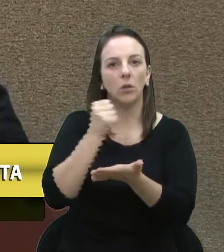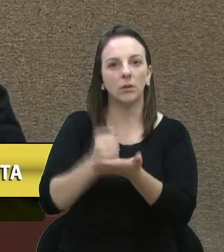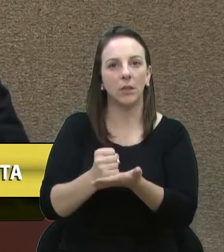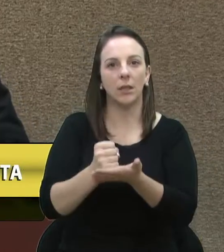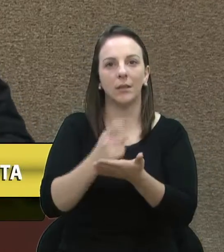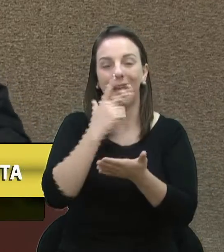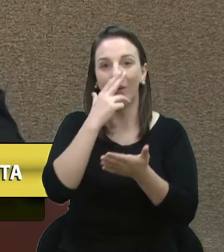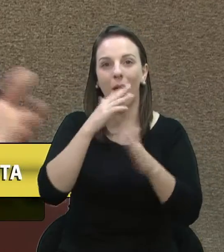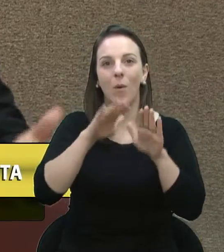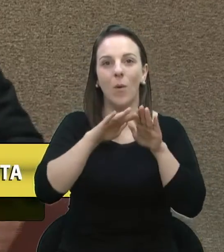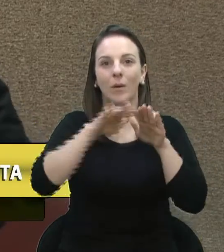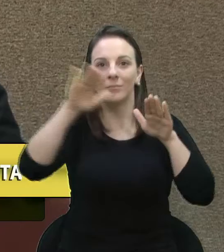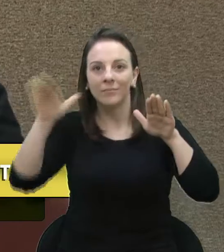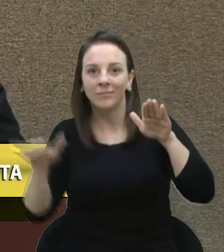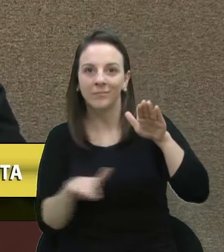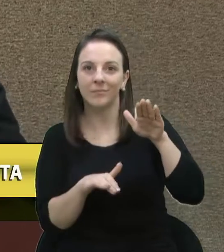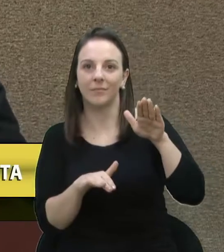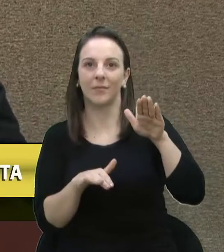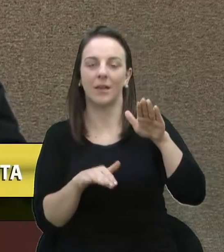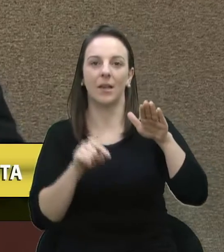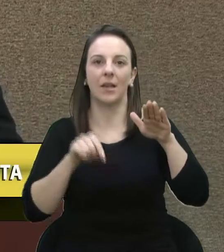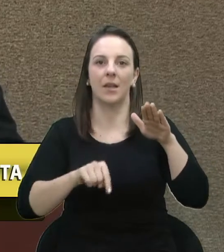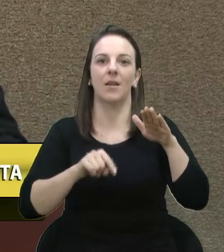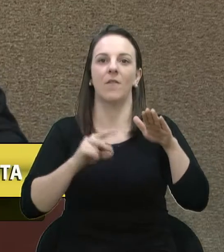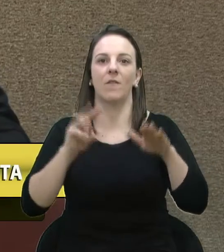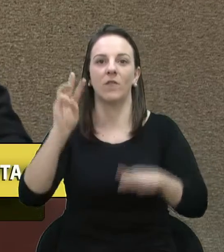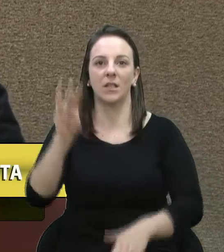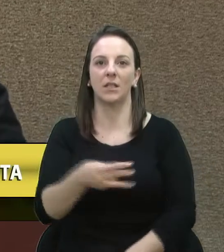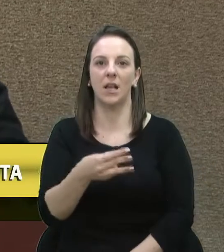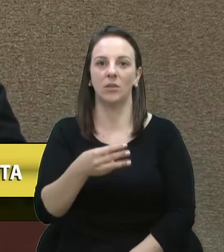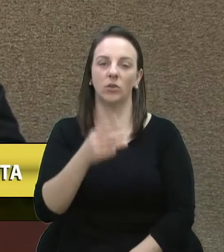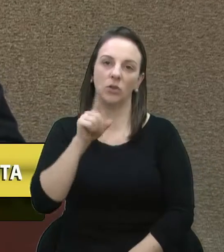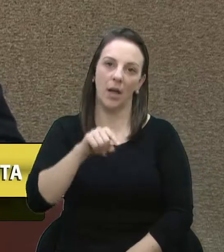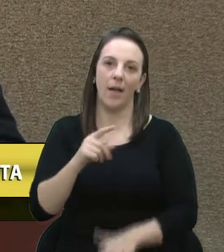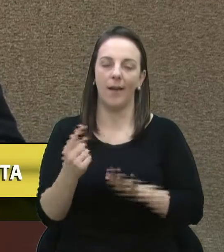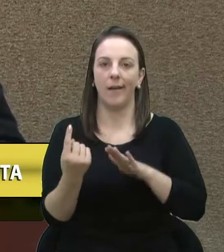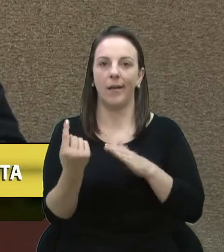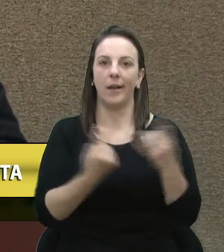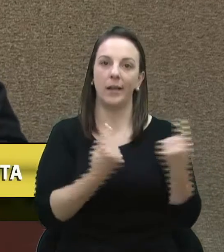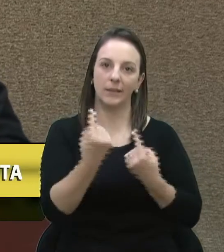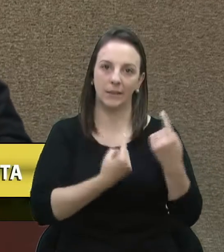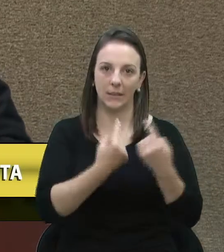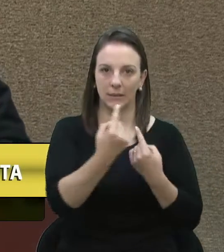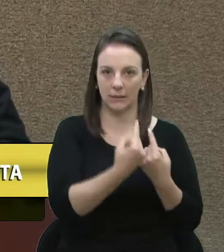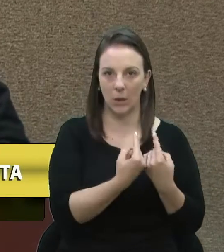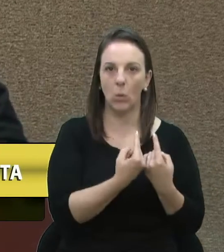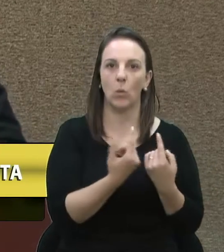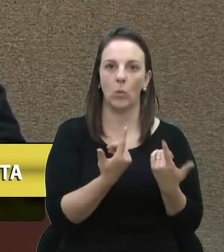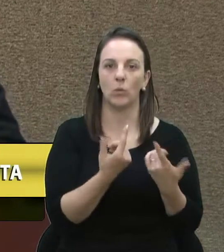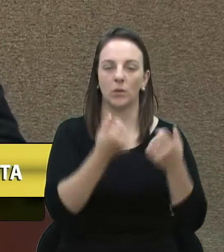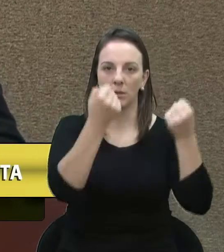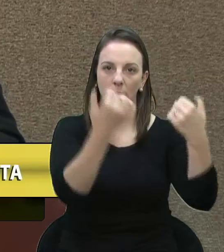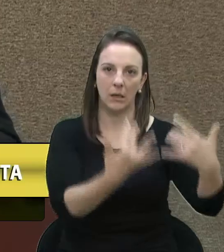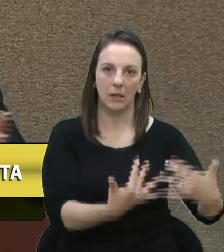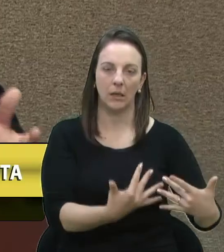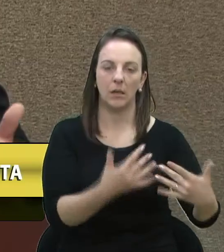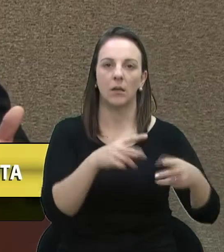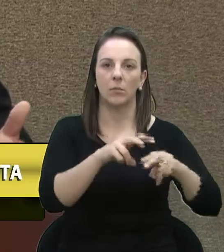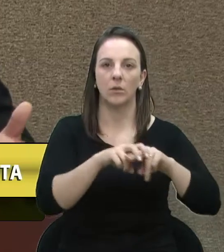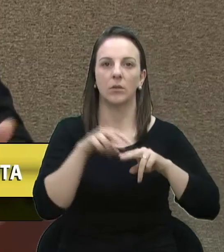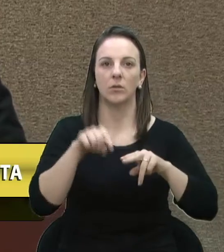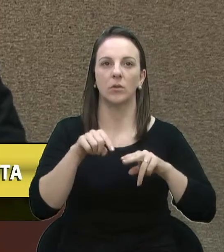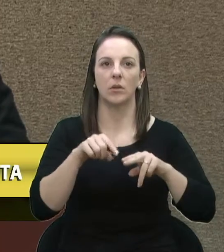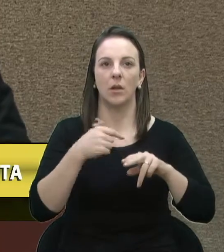da Visate, conforme diz a licitação. Então, essa é a parte que eu quero passar aqui de informações sobre o que eu